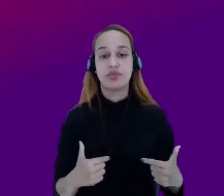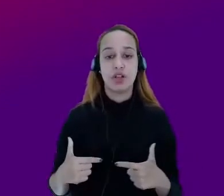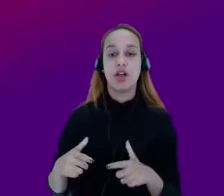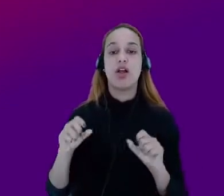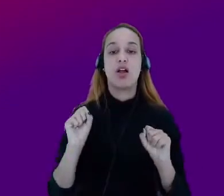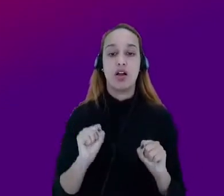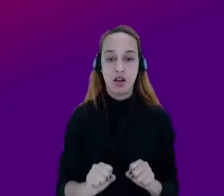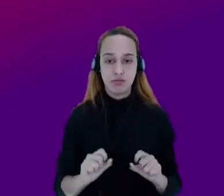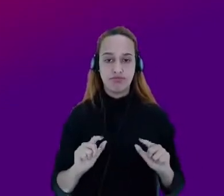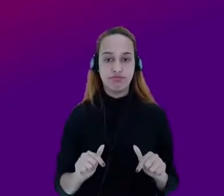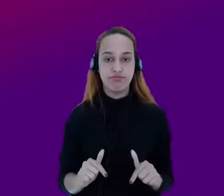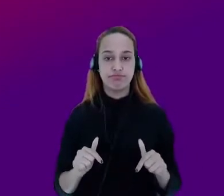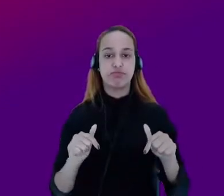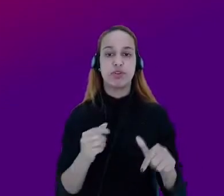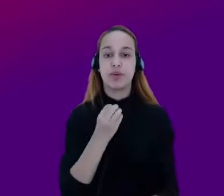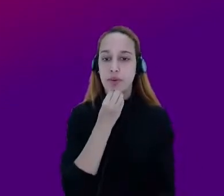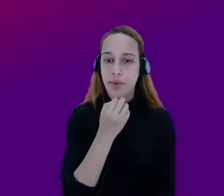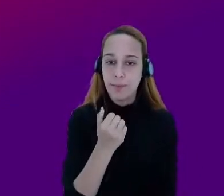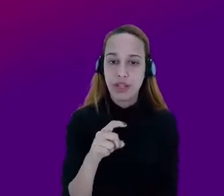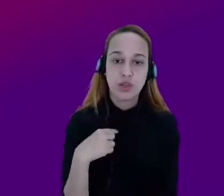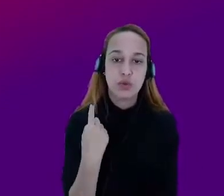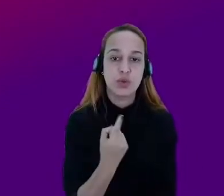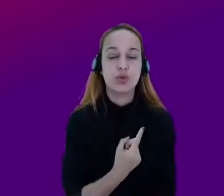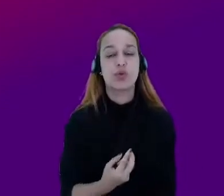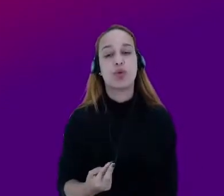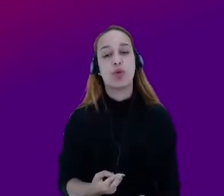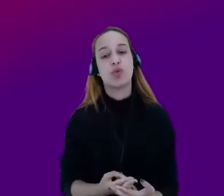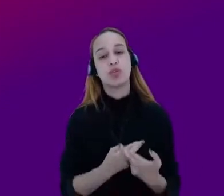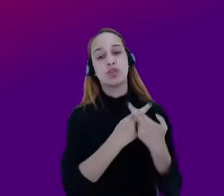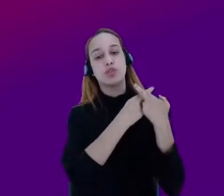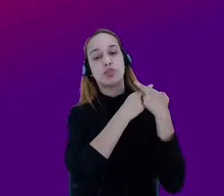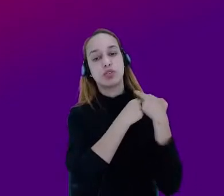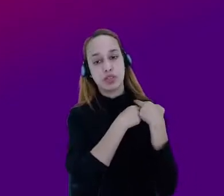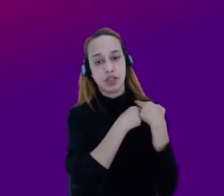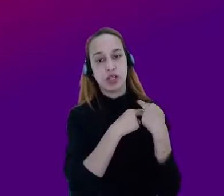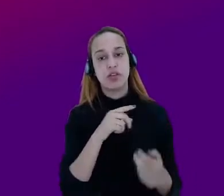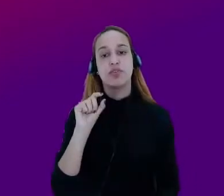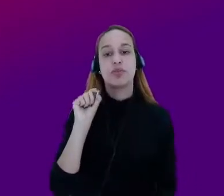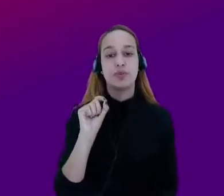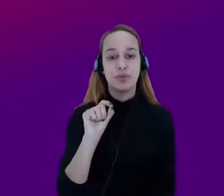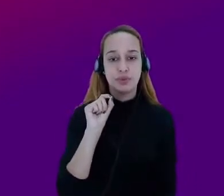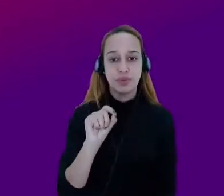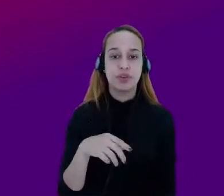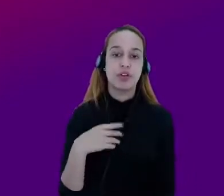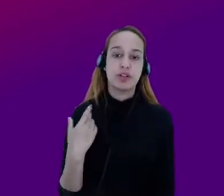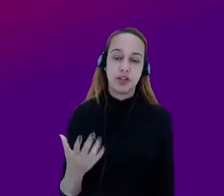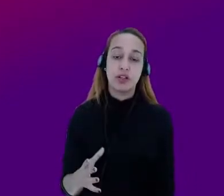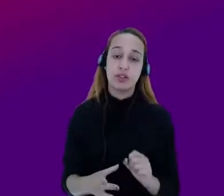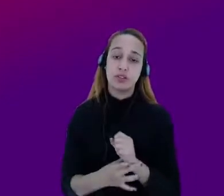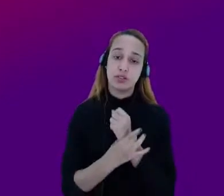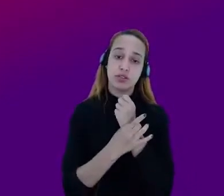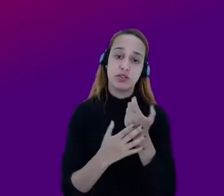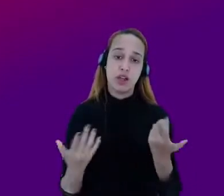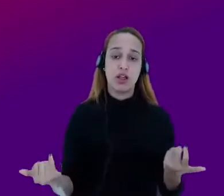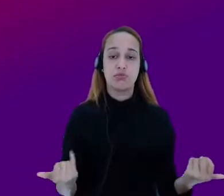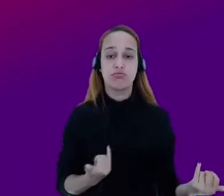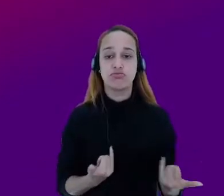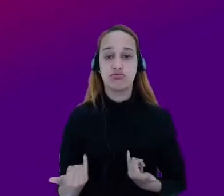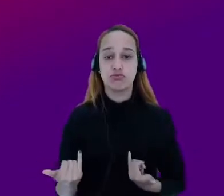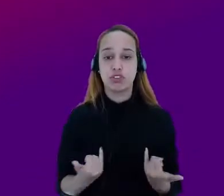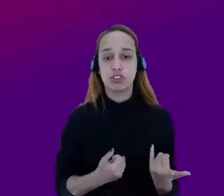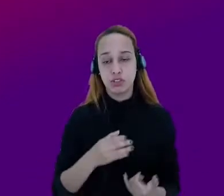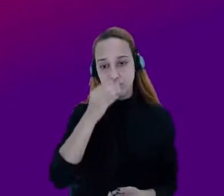porque nós somos corresponsáveis pela colocação do seguro, ou seja, as informações que vêm do cliente têm que passar de uma